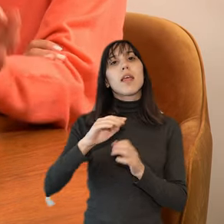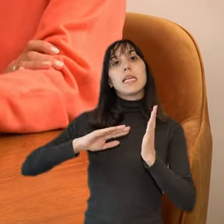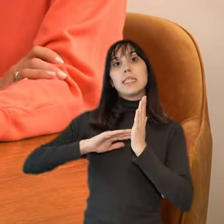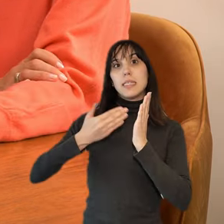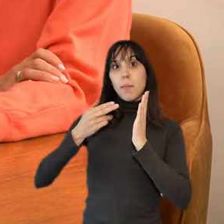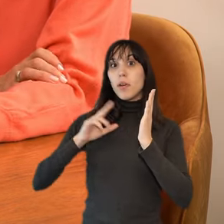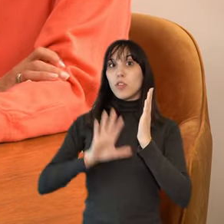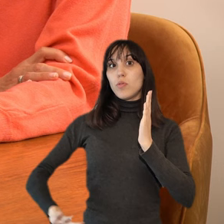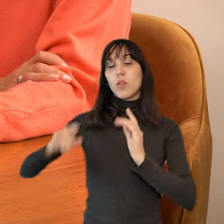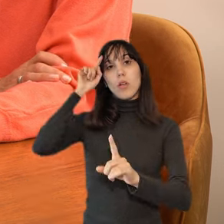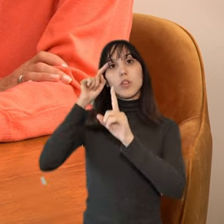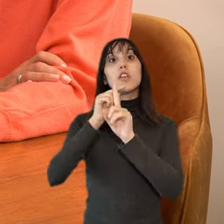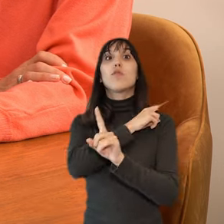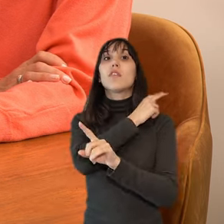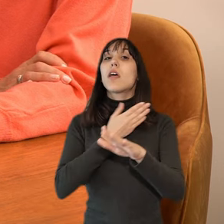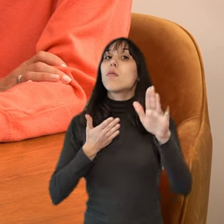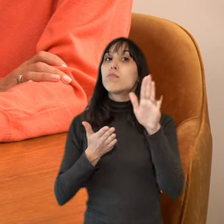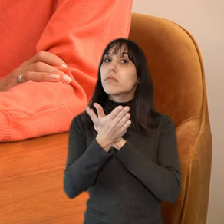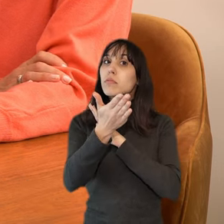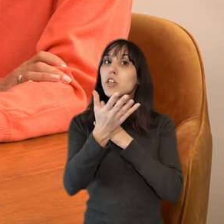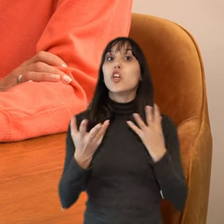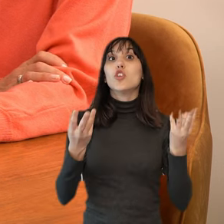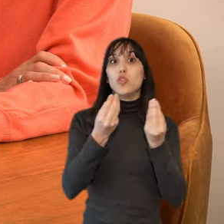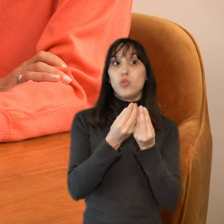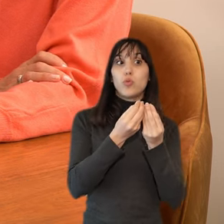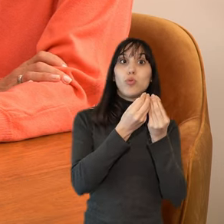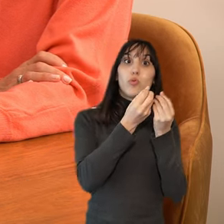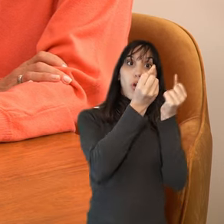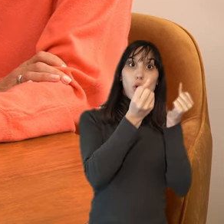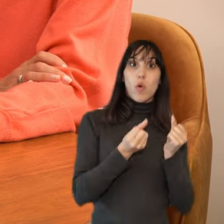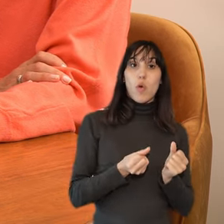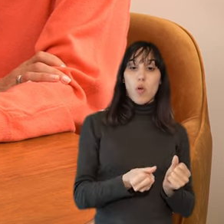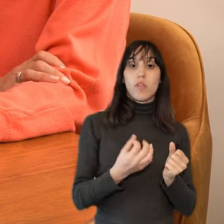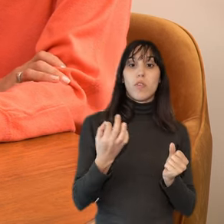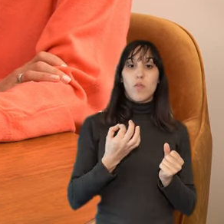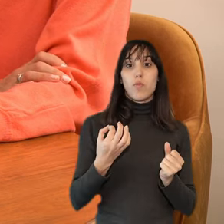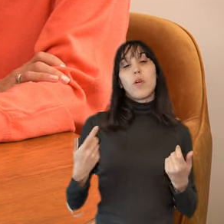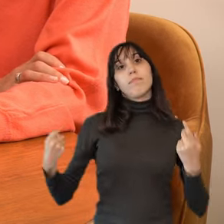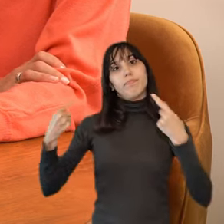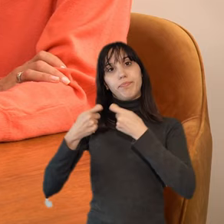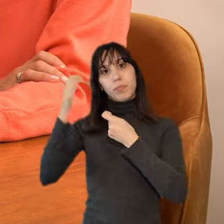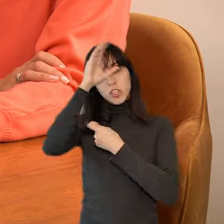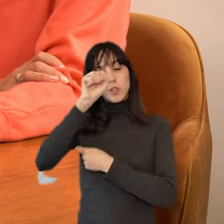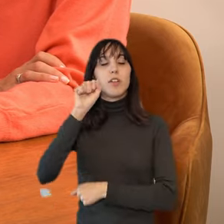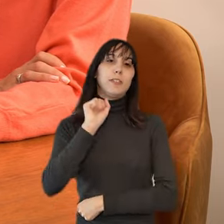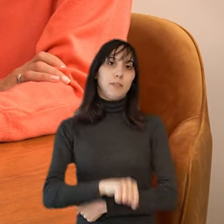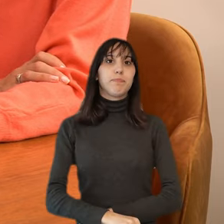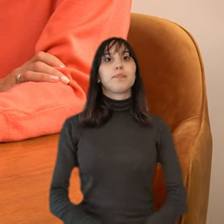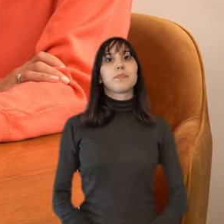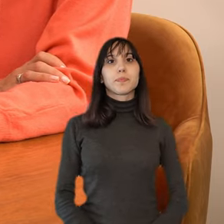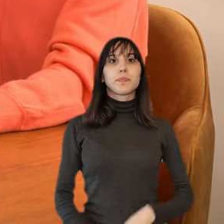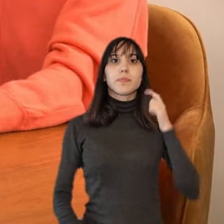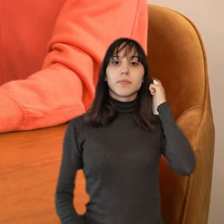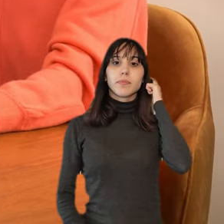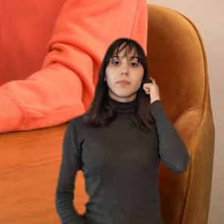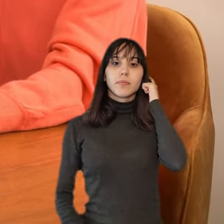faculdade faculdade faz o exame juntamente com a nota que ele recebe pela equivalência que depois dão pelo Ministério é isso Exatamente é isso